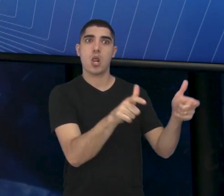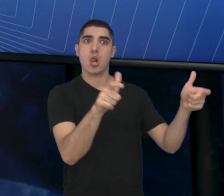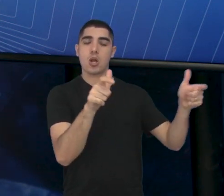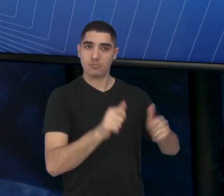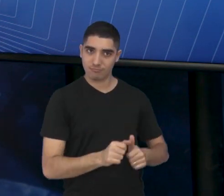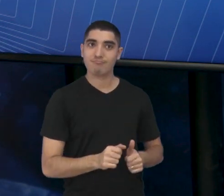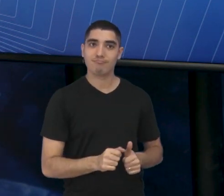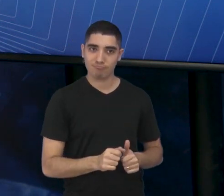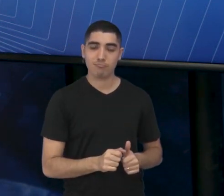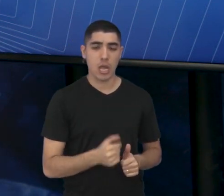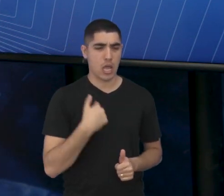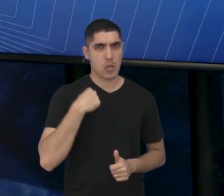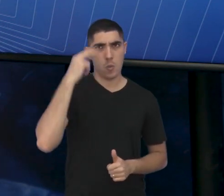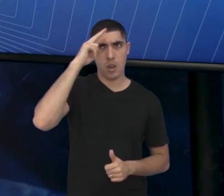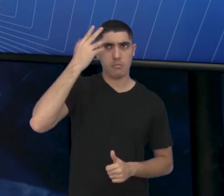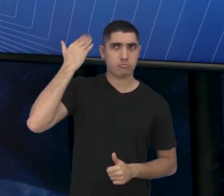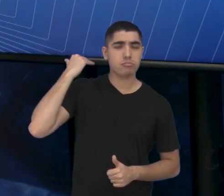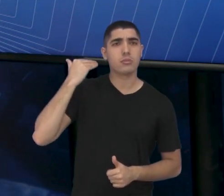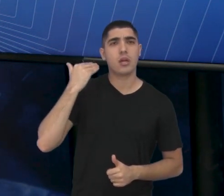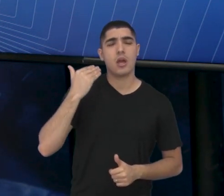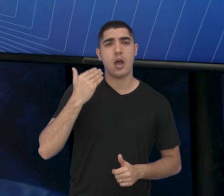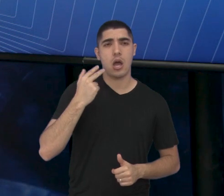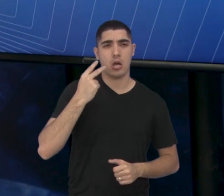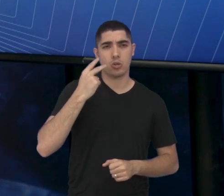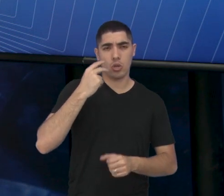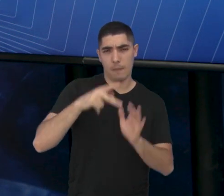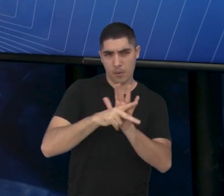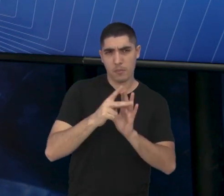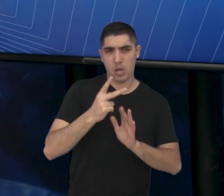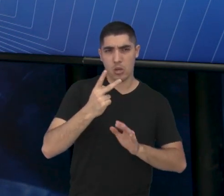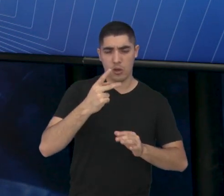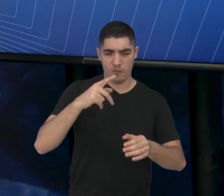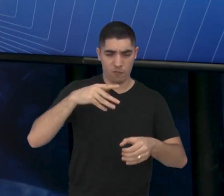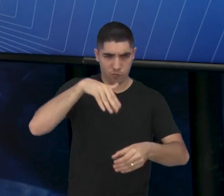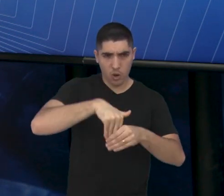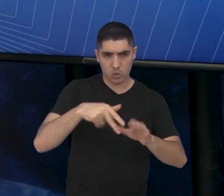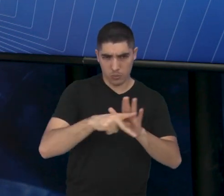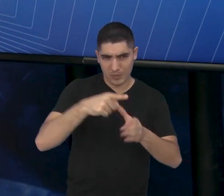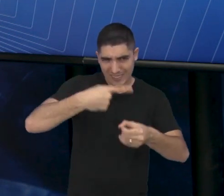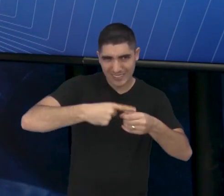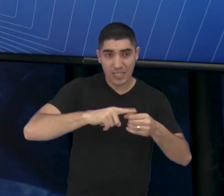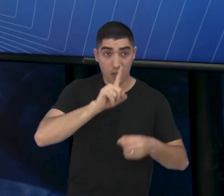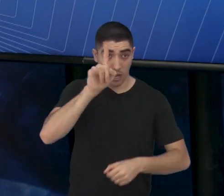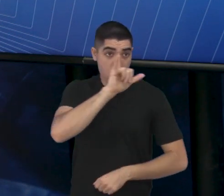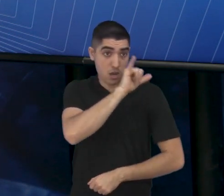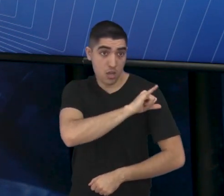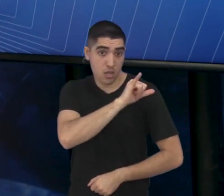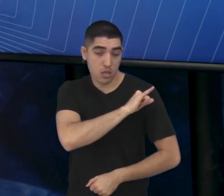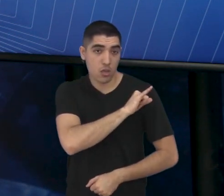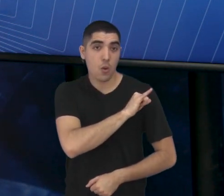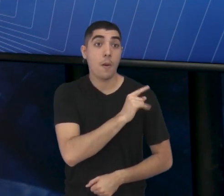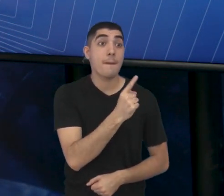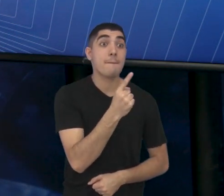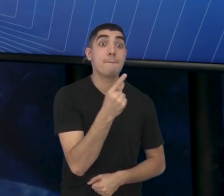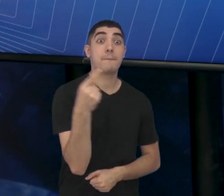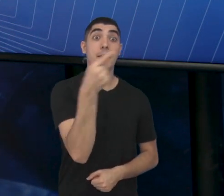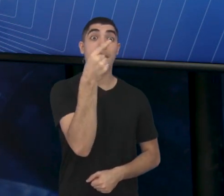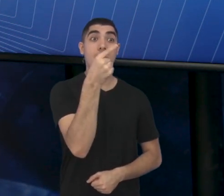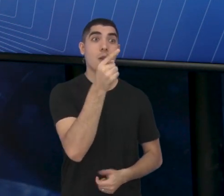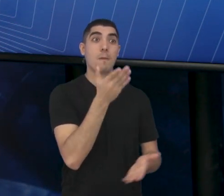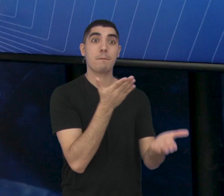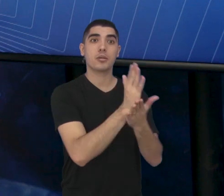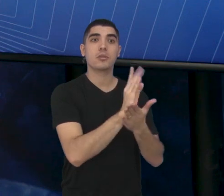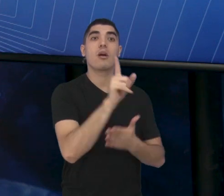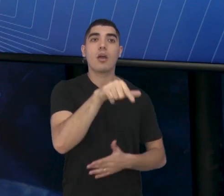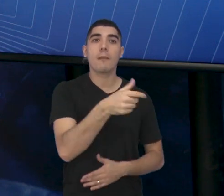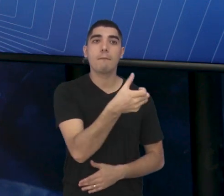recordo que duas eleições municipais atrás, por exemplo, o Rio de Janeiro elegeu em primeiro lugar o ninguém, né? Então, em